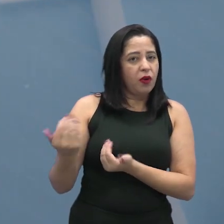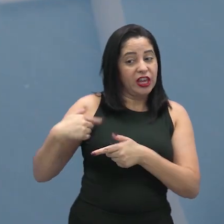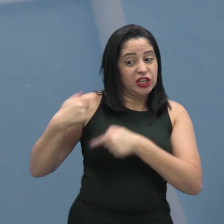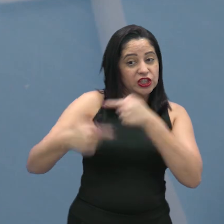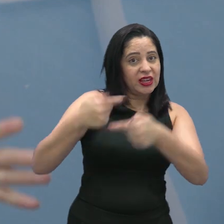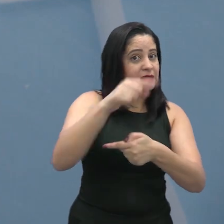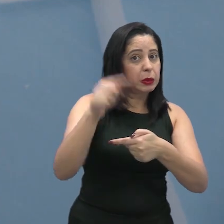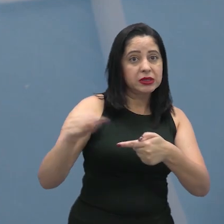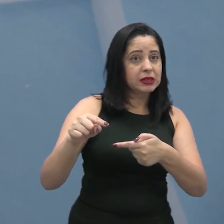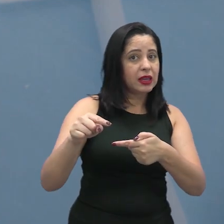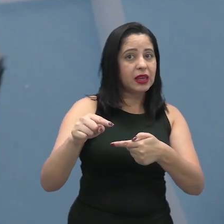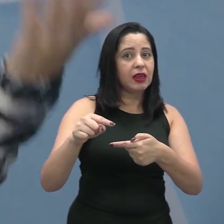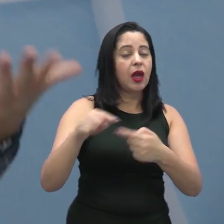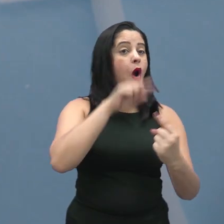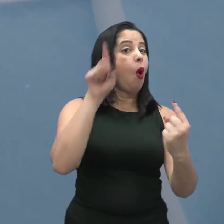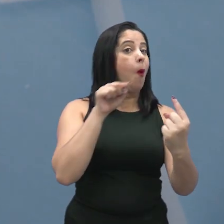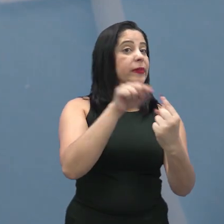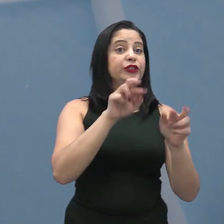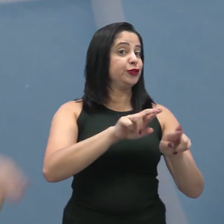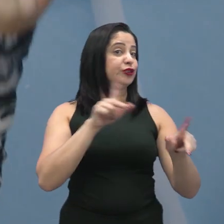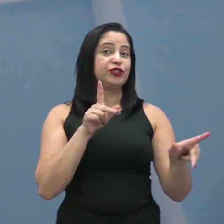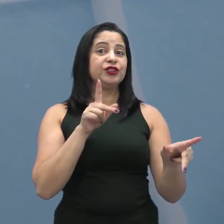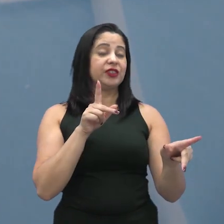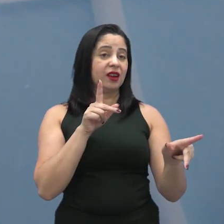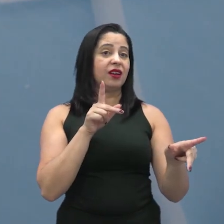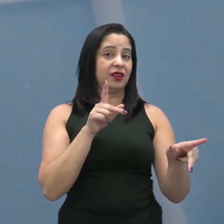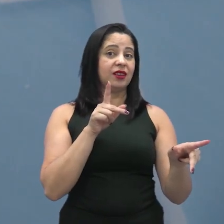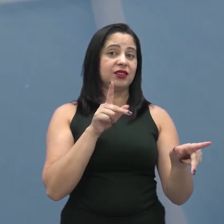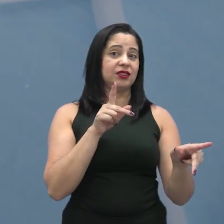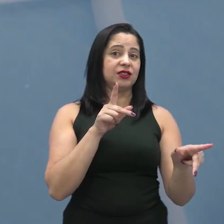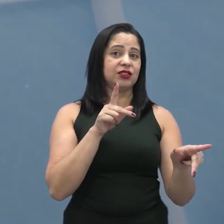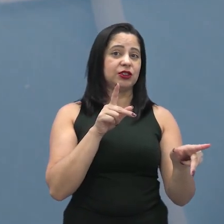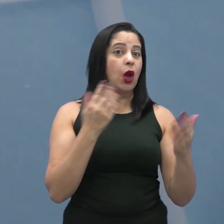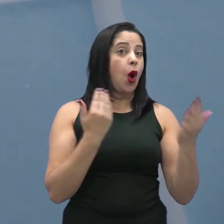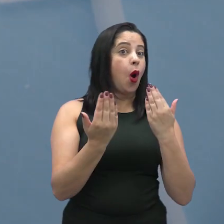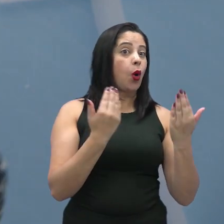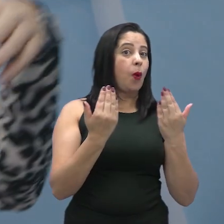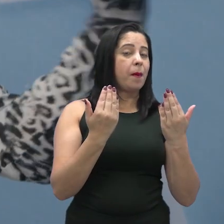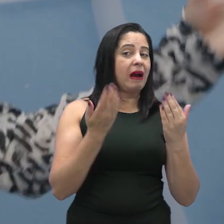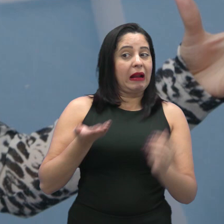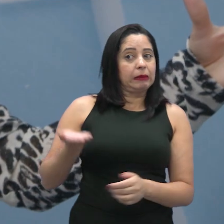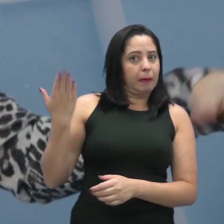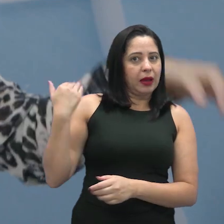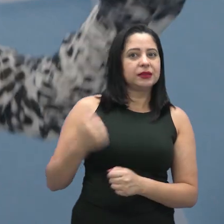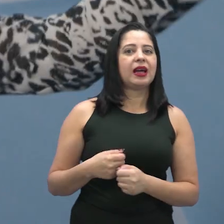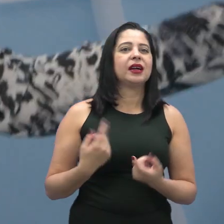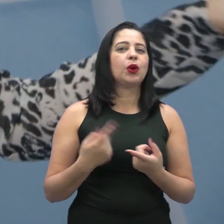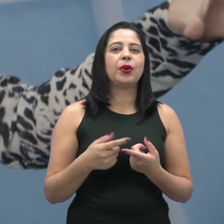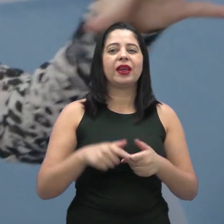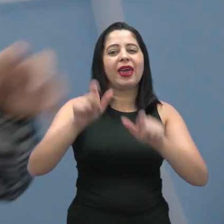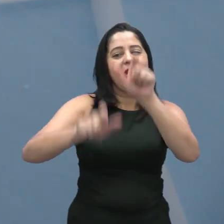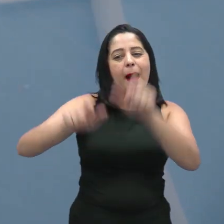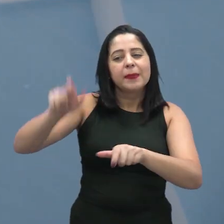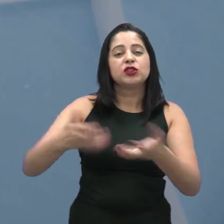Z, eles têm objetivos diferentes, né, do que a população mais velha. Aí muitos, pelo imediatismo, tentam